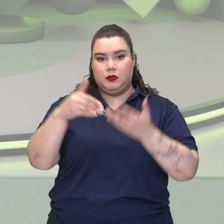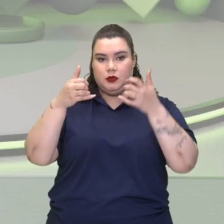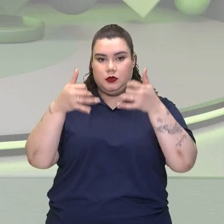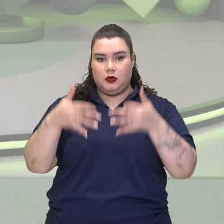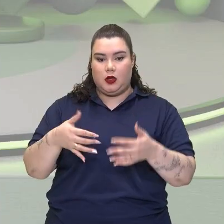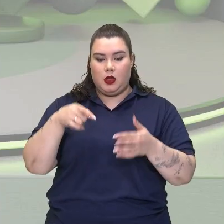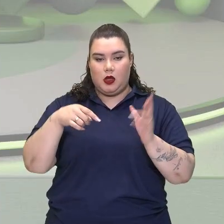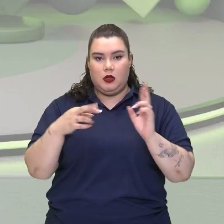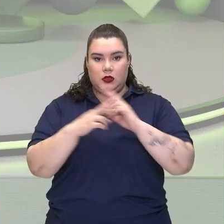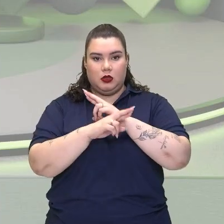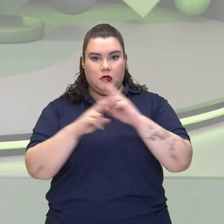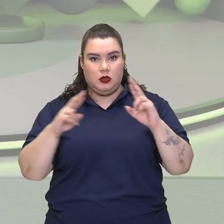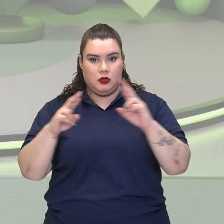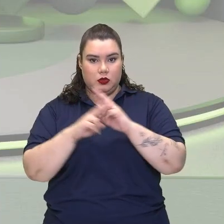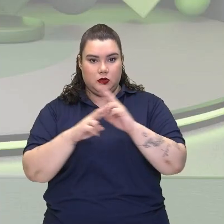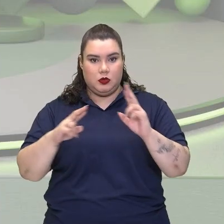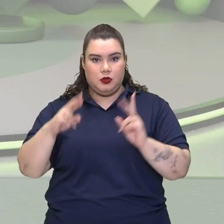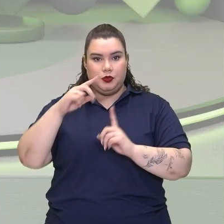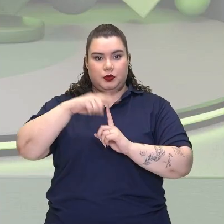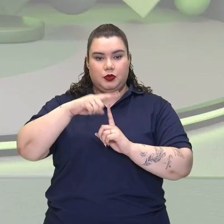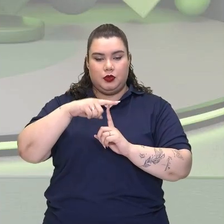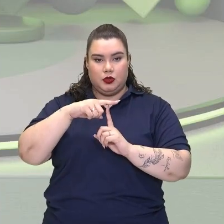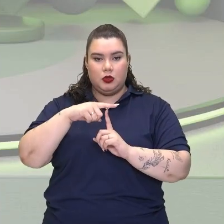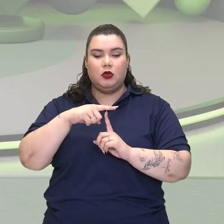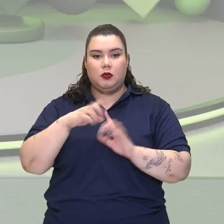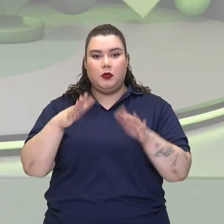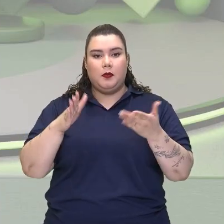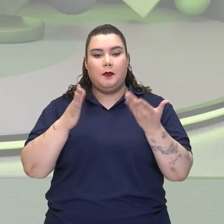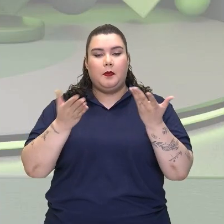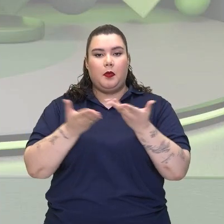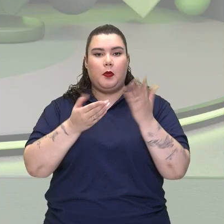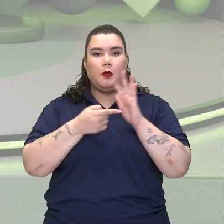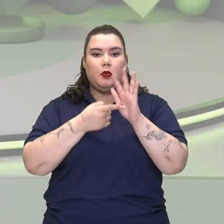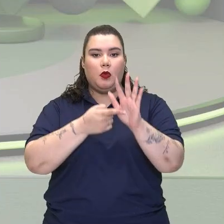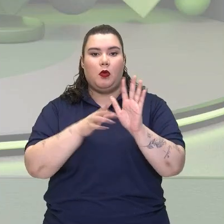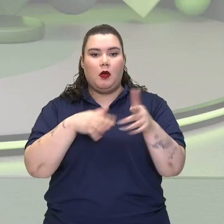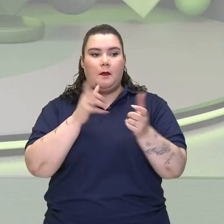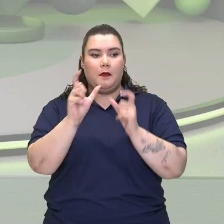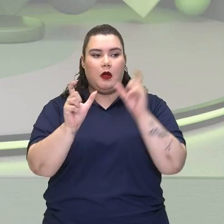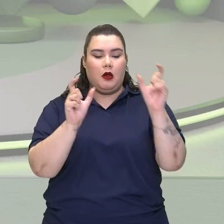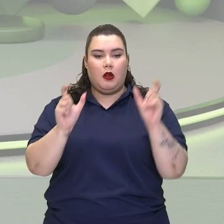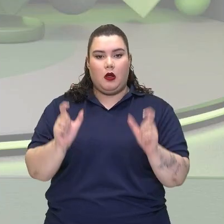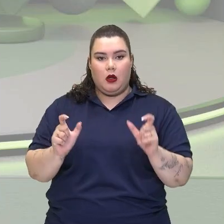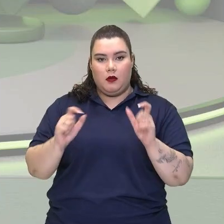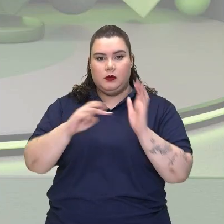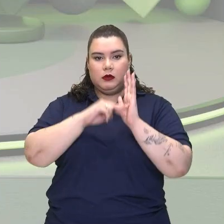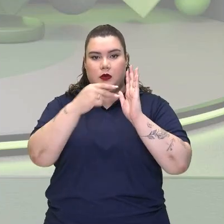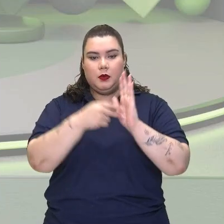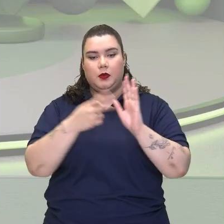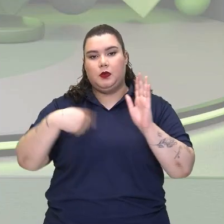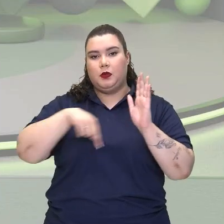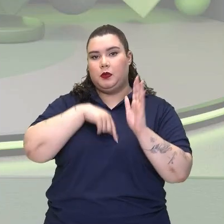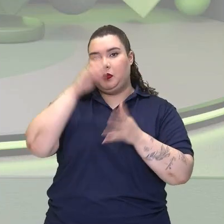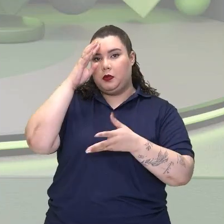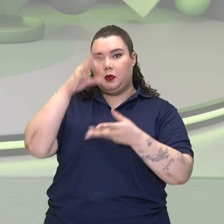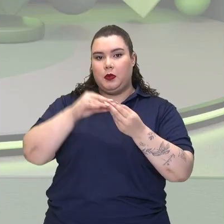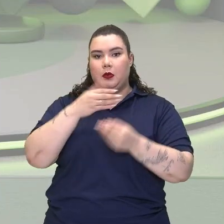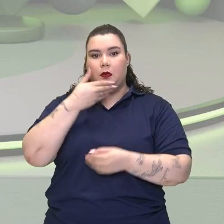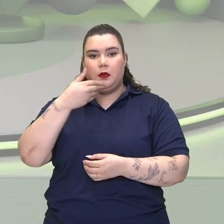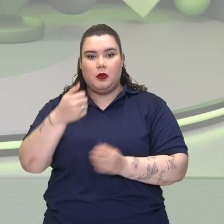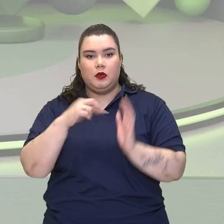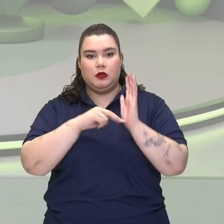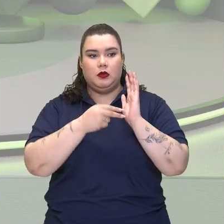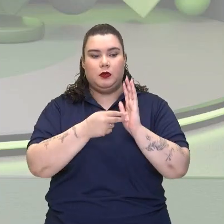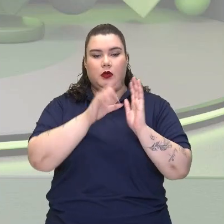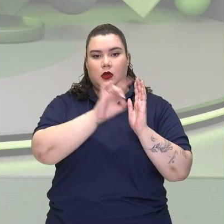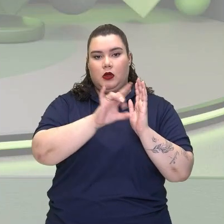são interespecíficas, a gente vai diferenciar esses termos, Para a gente entender melhor o significado de cada tipo